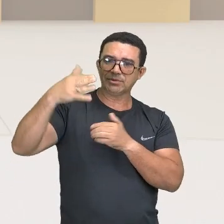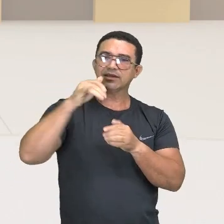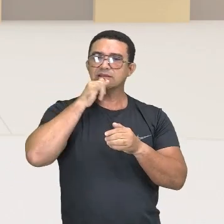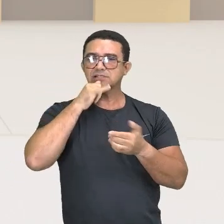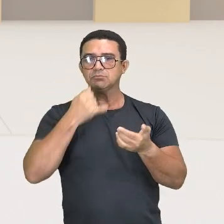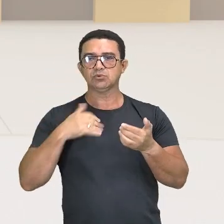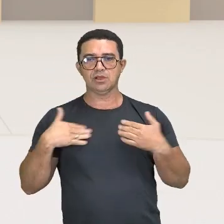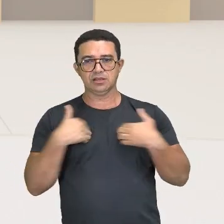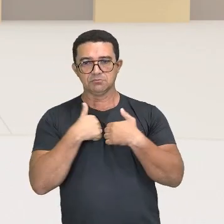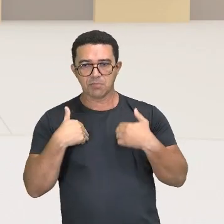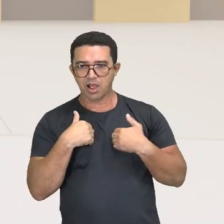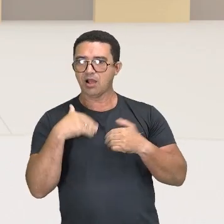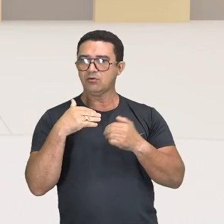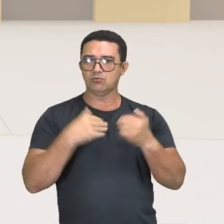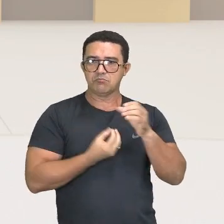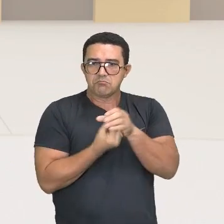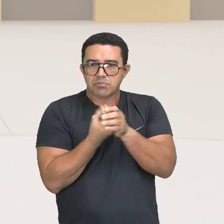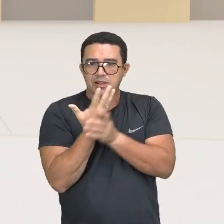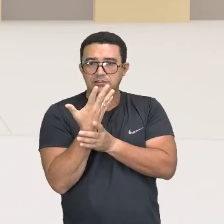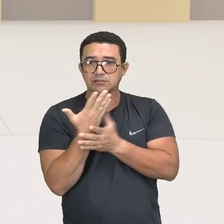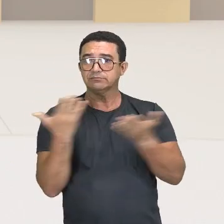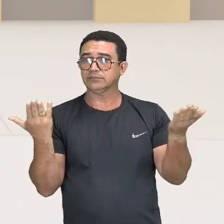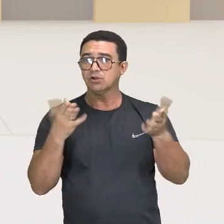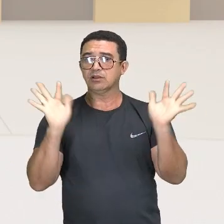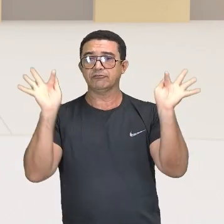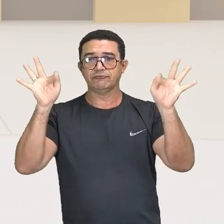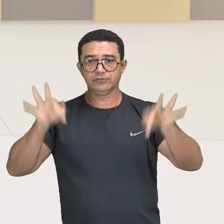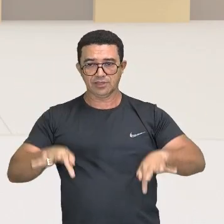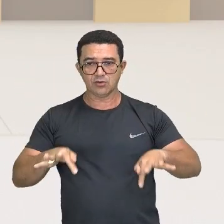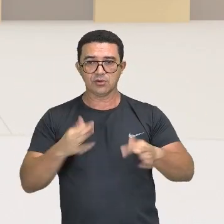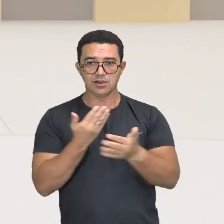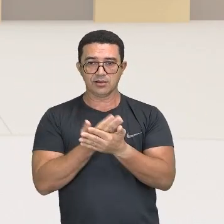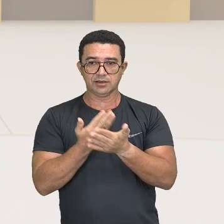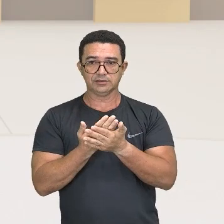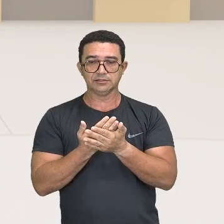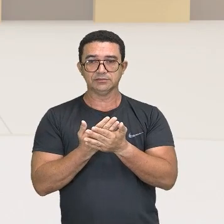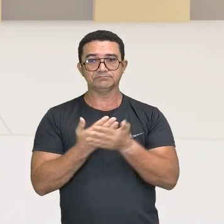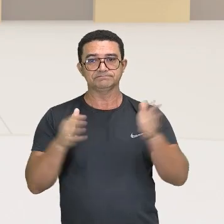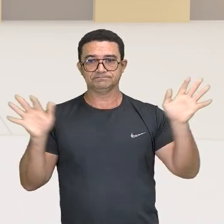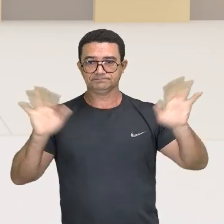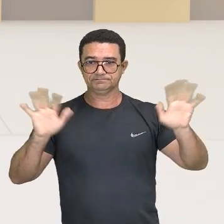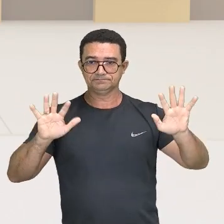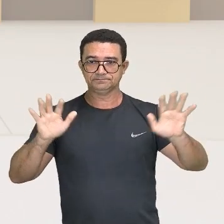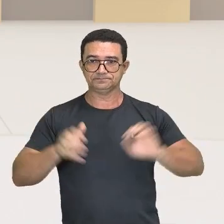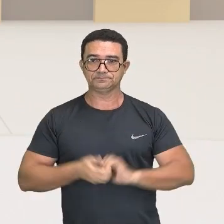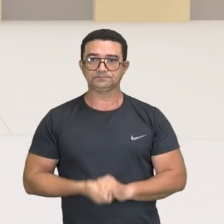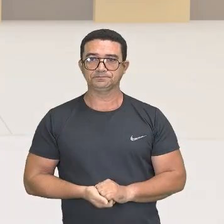Bom, aqui nós nos despedimos de vocês e nós nos encontramos numa próxima. Tchau, pessoal!